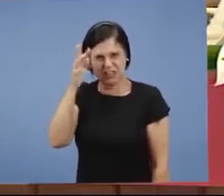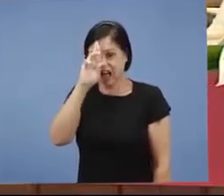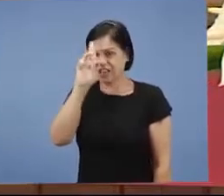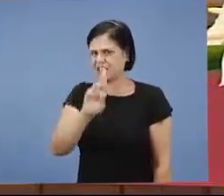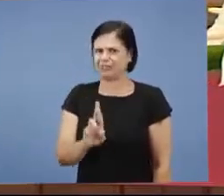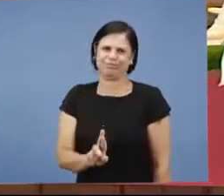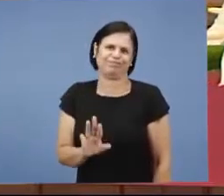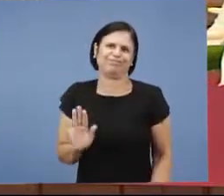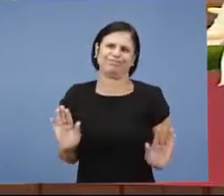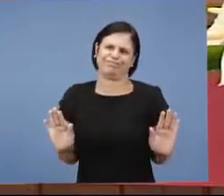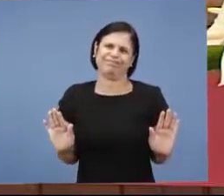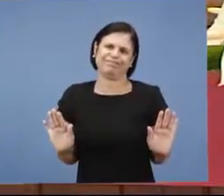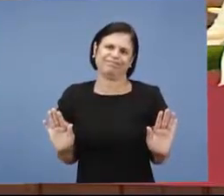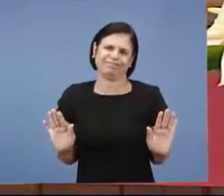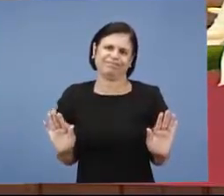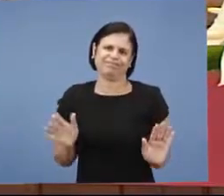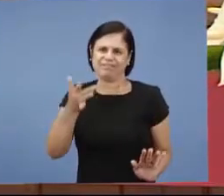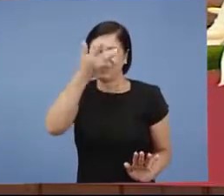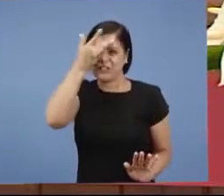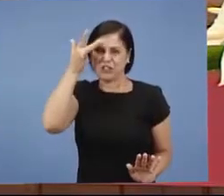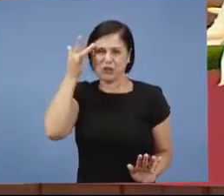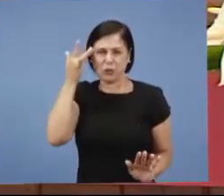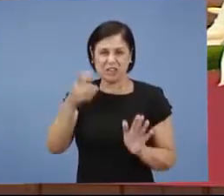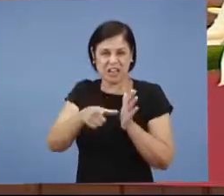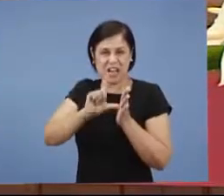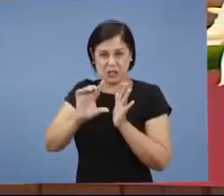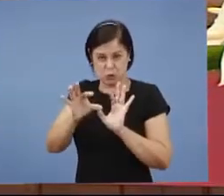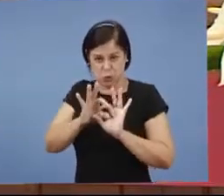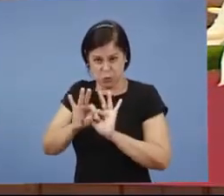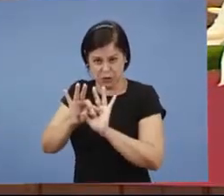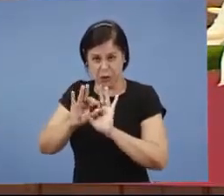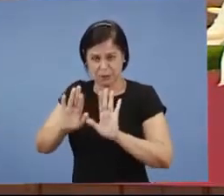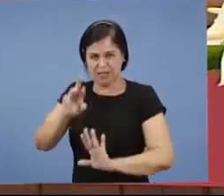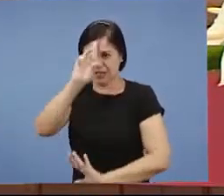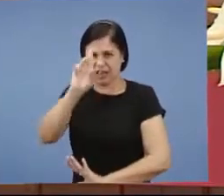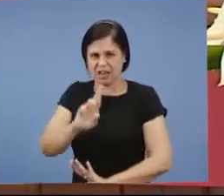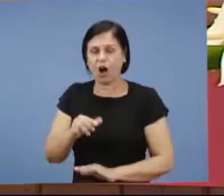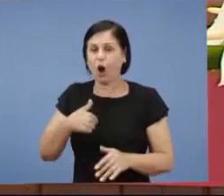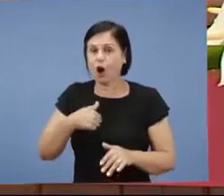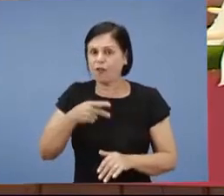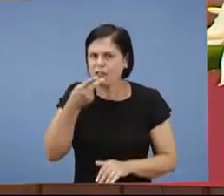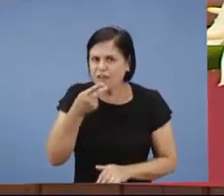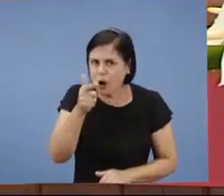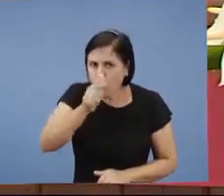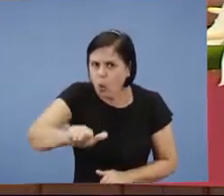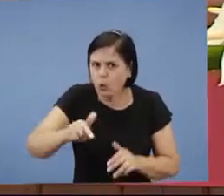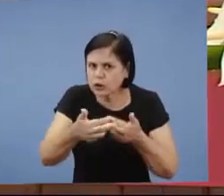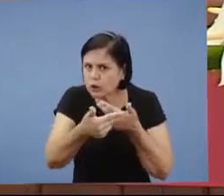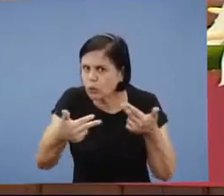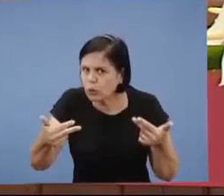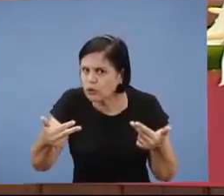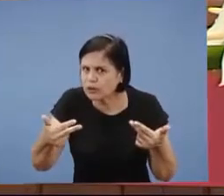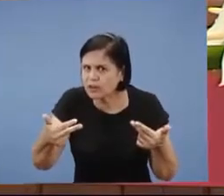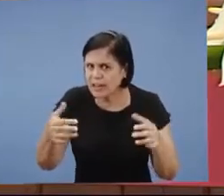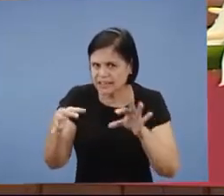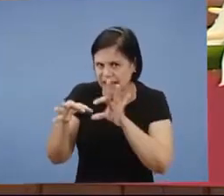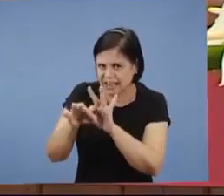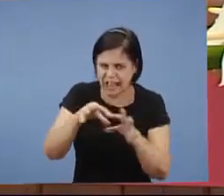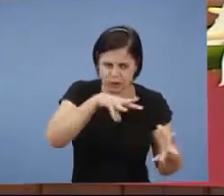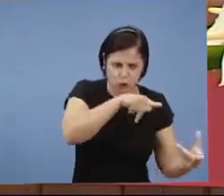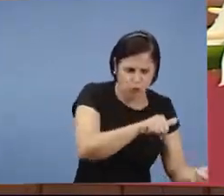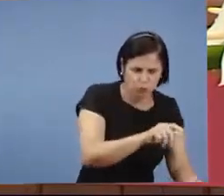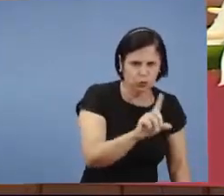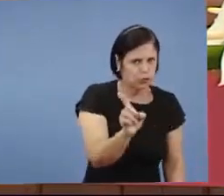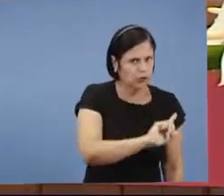carne, pessoas que deviam estar no Espírito. Outra coisa que quero dizer, não está relacionado com o mundo não,